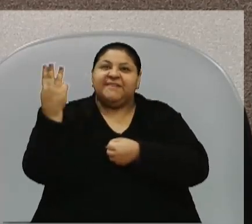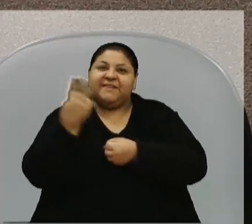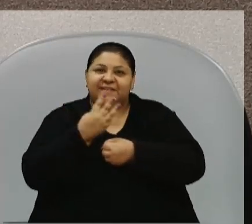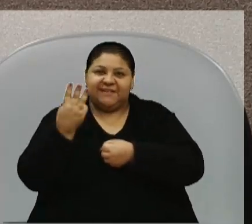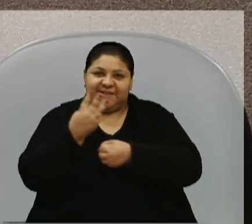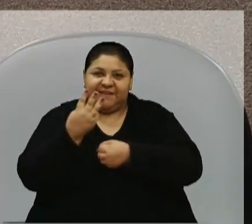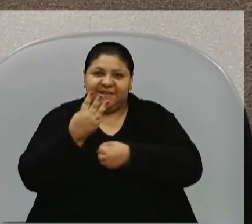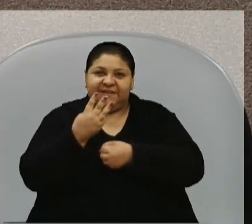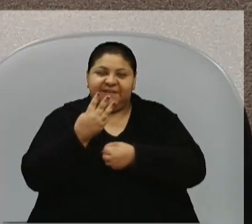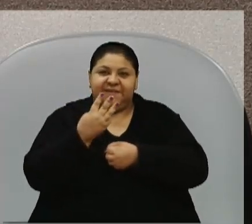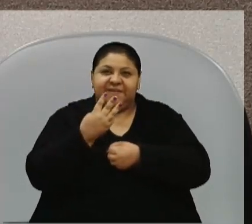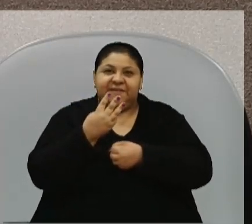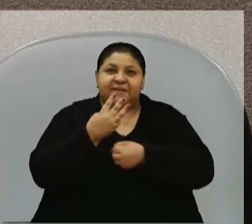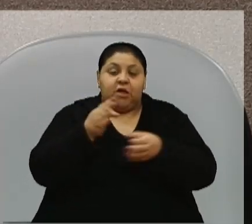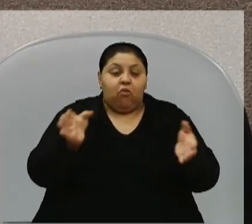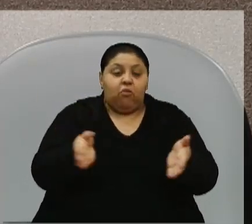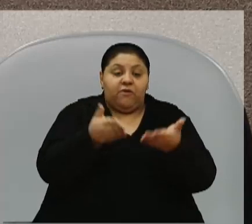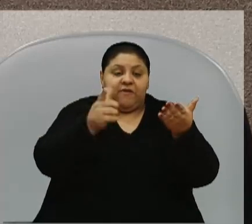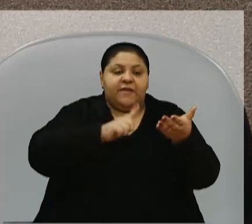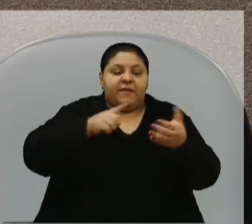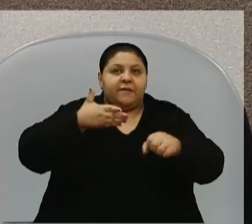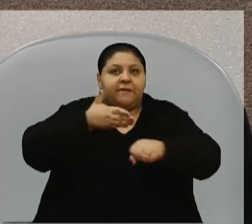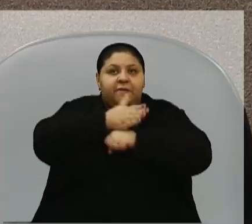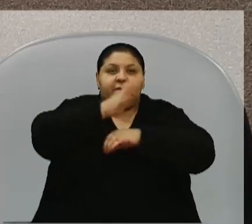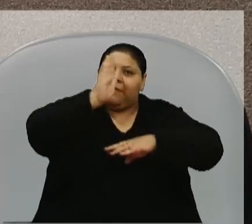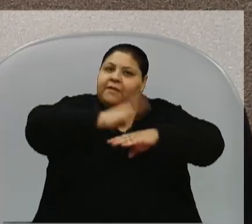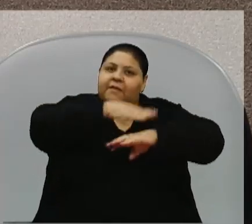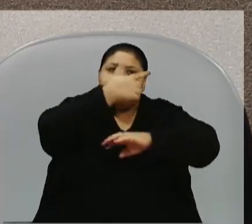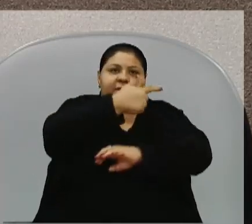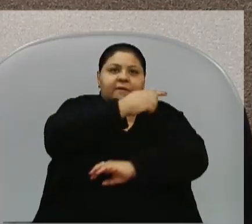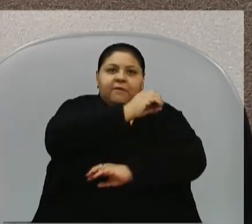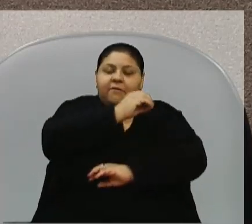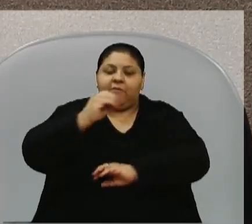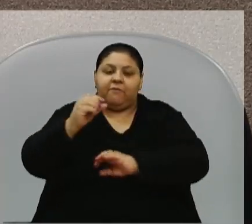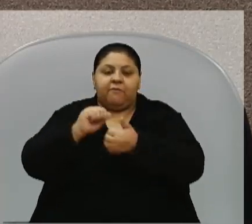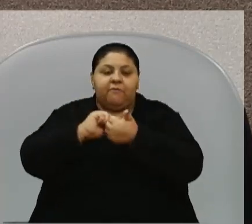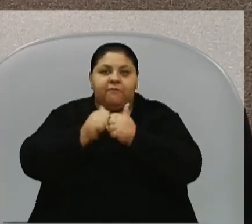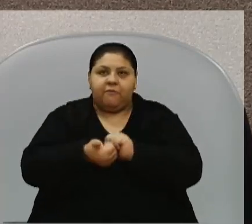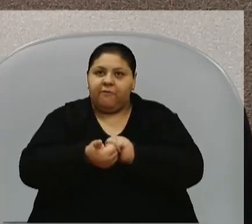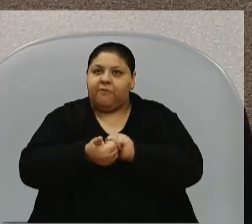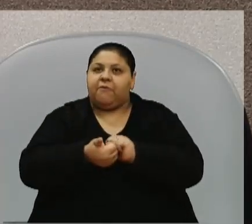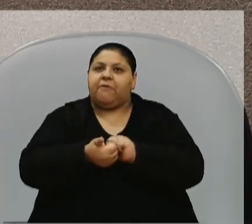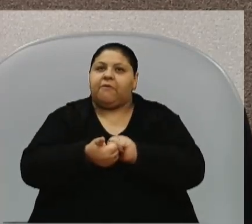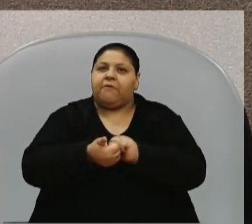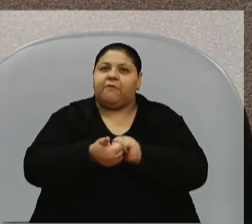Légua. O evento contou com a participação de mais de 700 atletas oriundos de